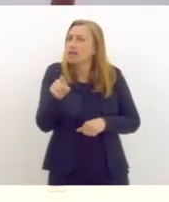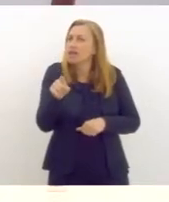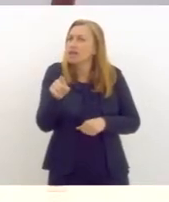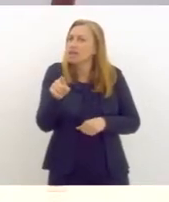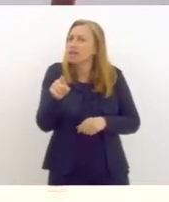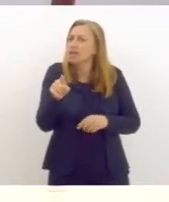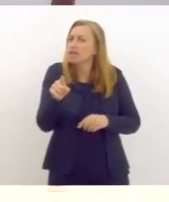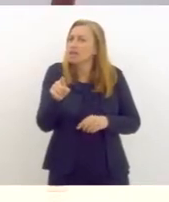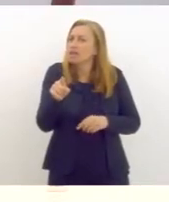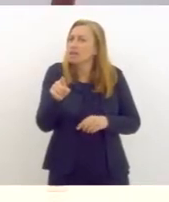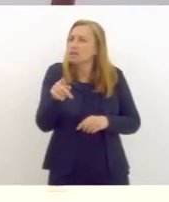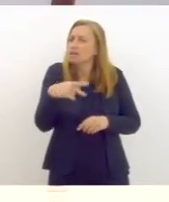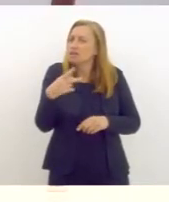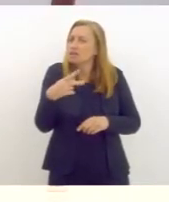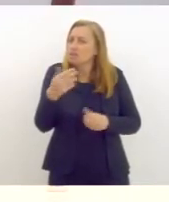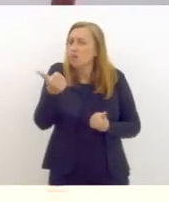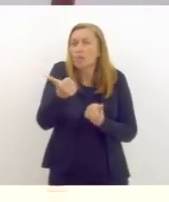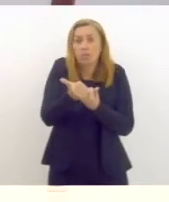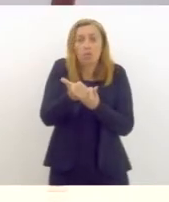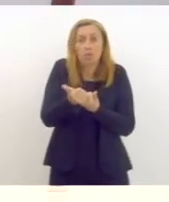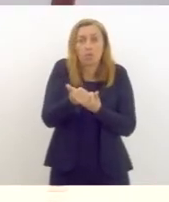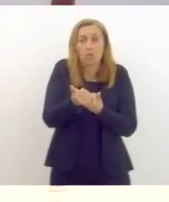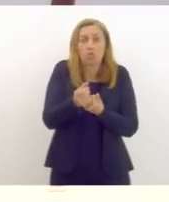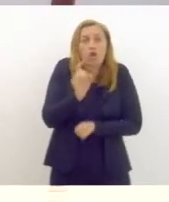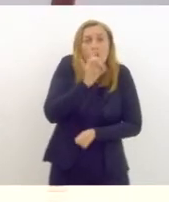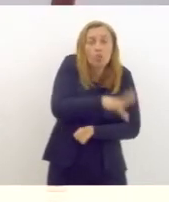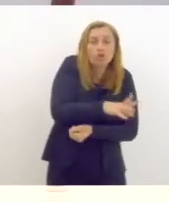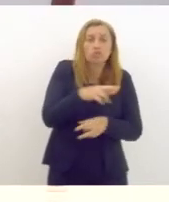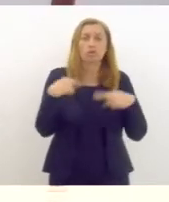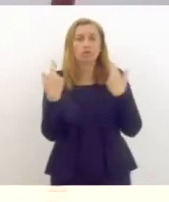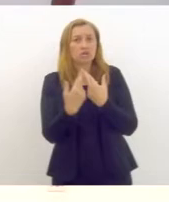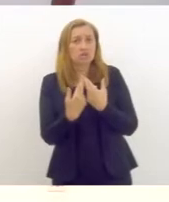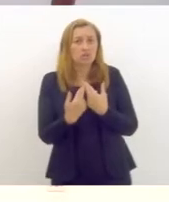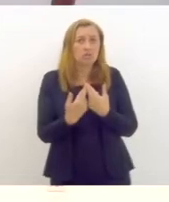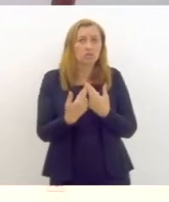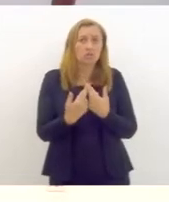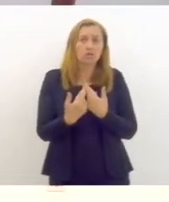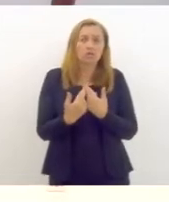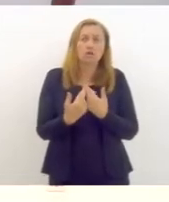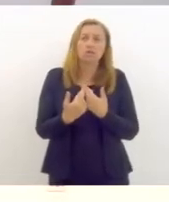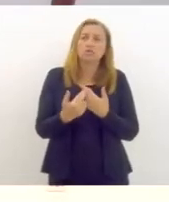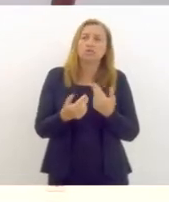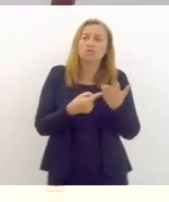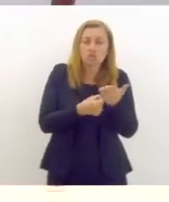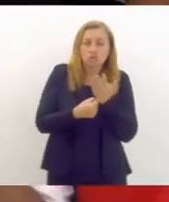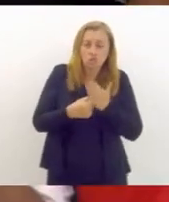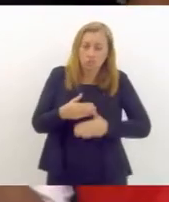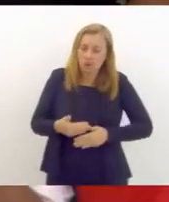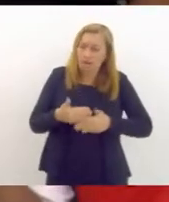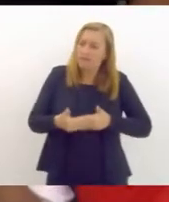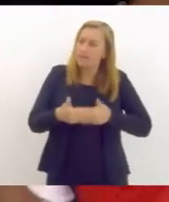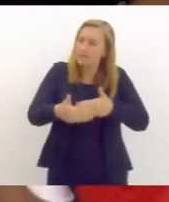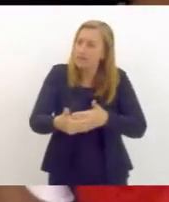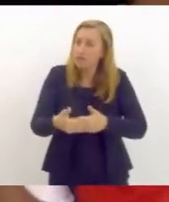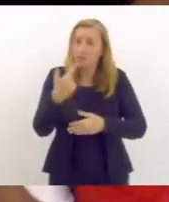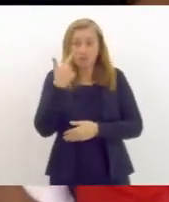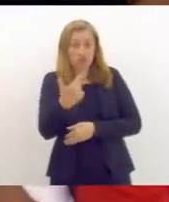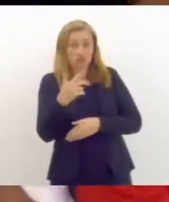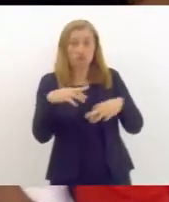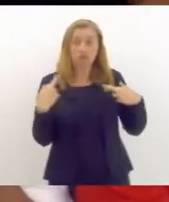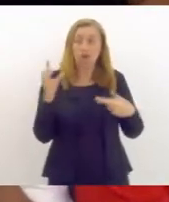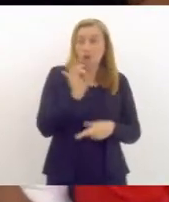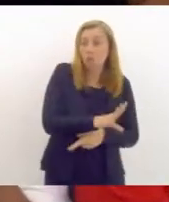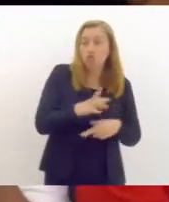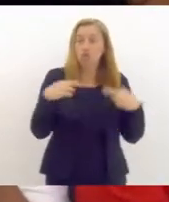que foi o que nos amparou para realizar a última audiência e que nos amparou para avançar como a gente avançou na última audiência aqui